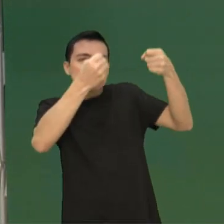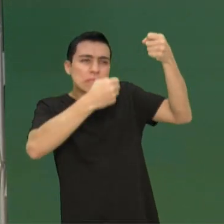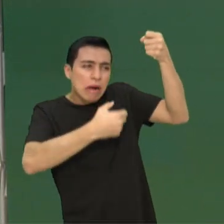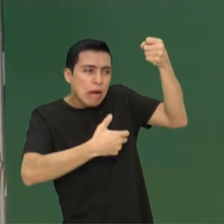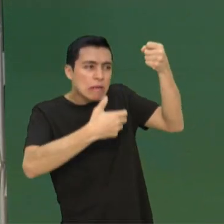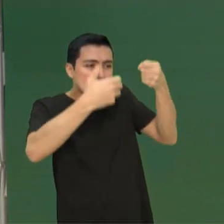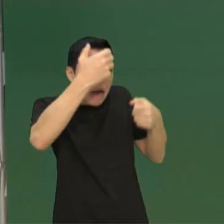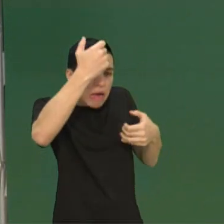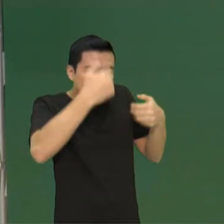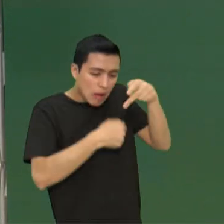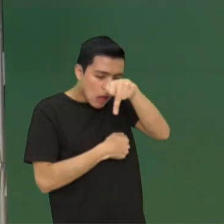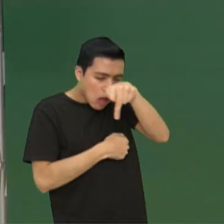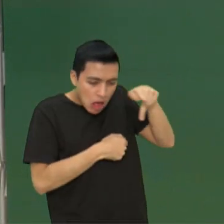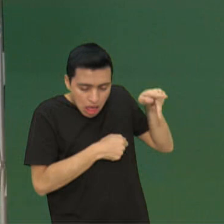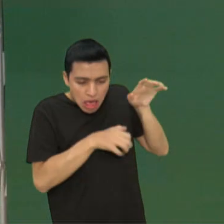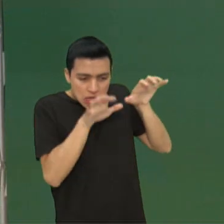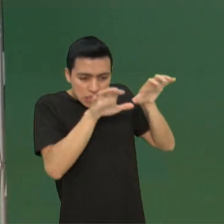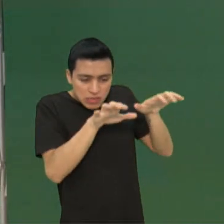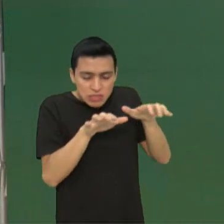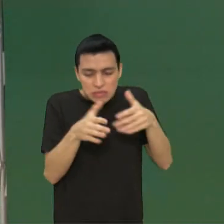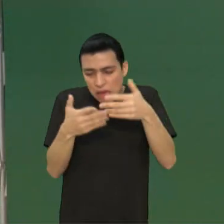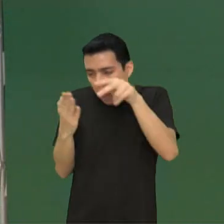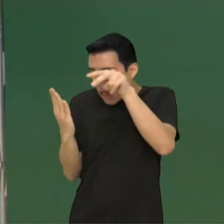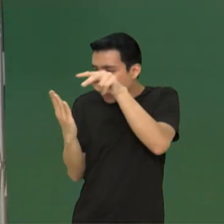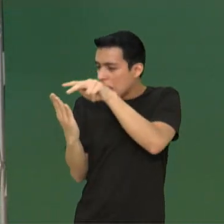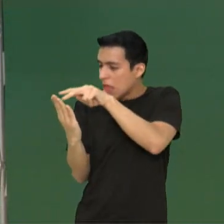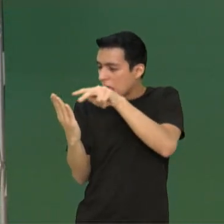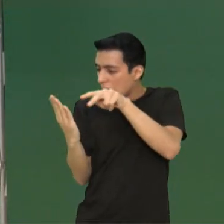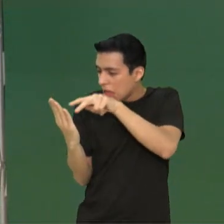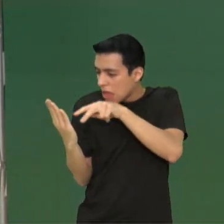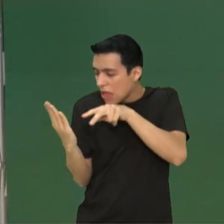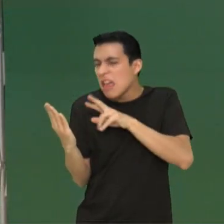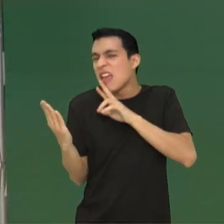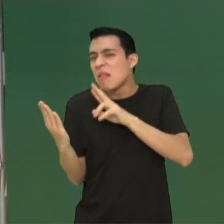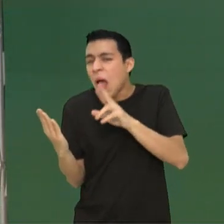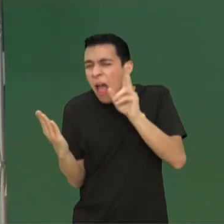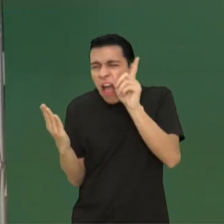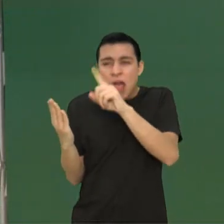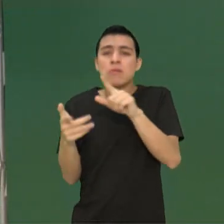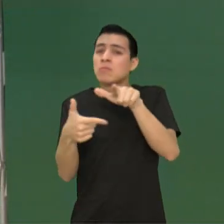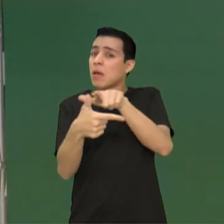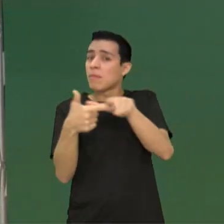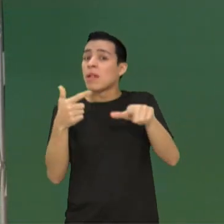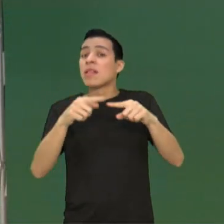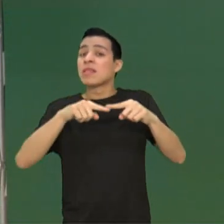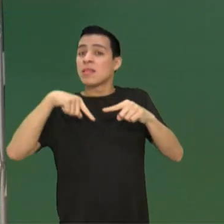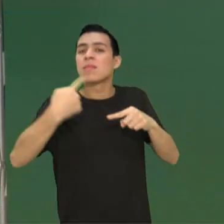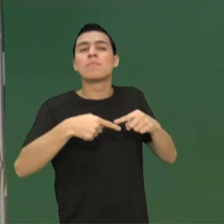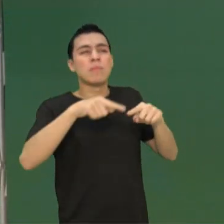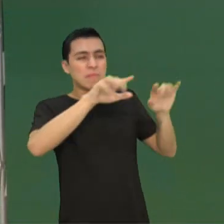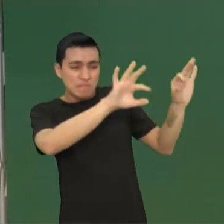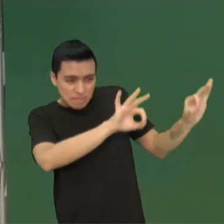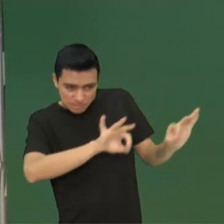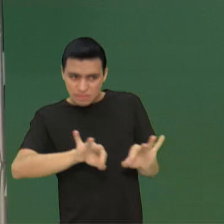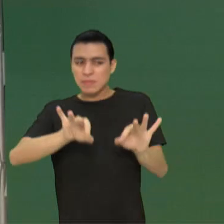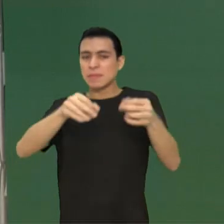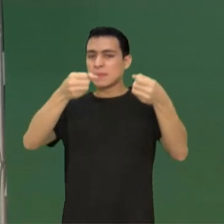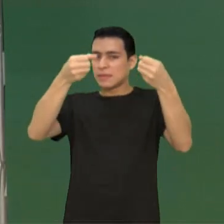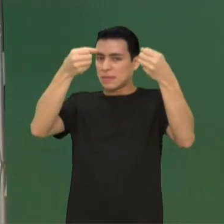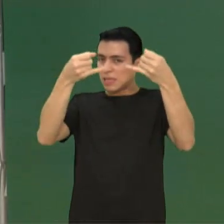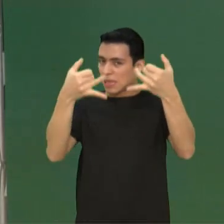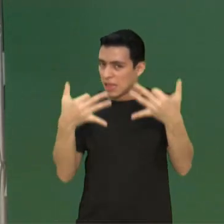todos os exercícios serão assim, mas não se preocupe se você não conseguir, porque eu vou vir com a explicação em cima do exercício.